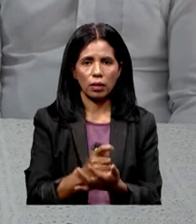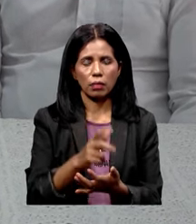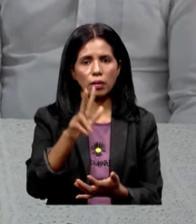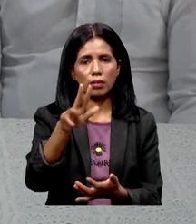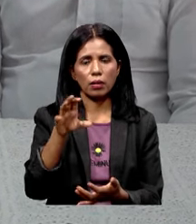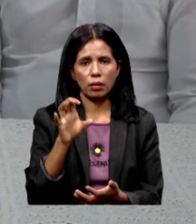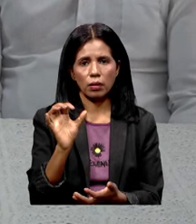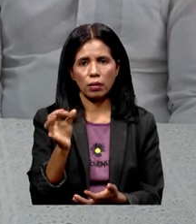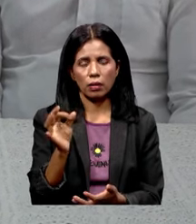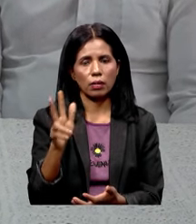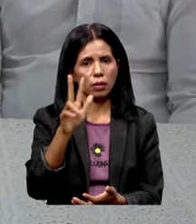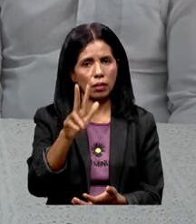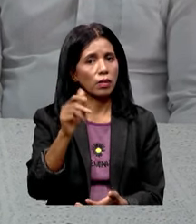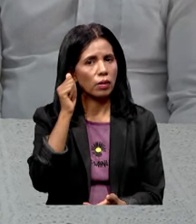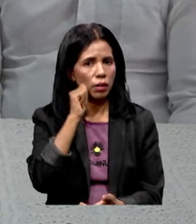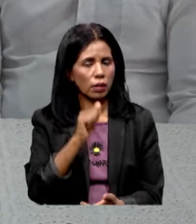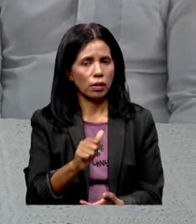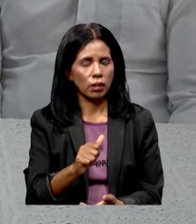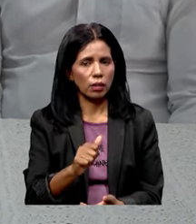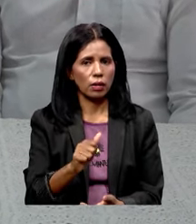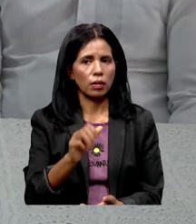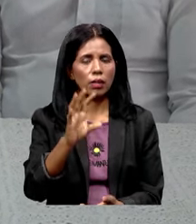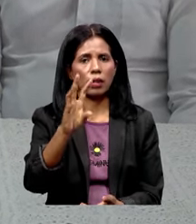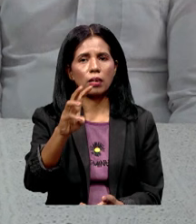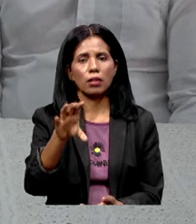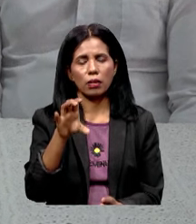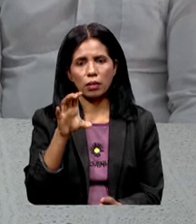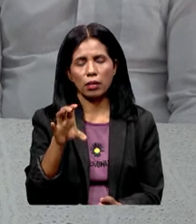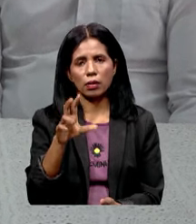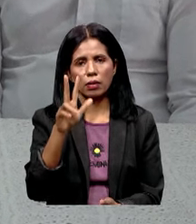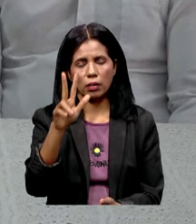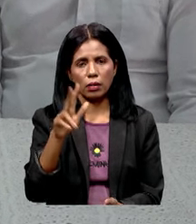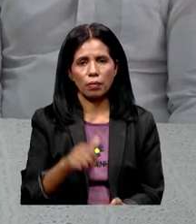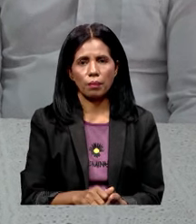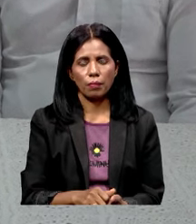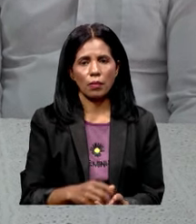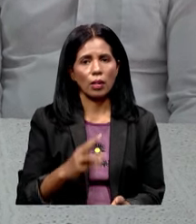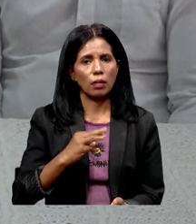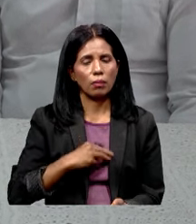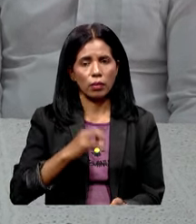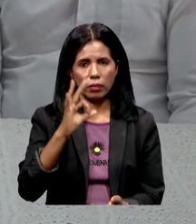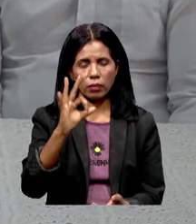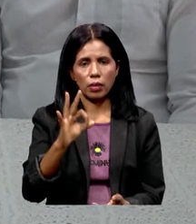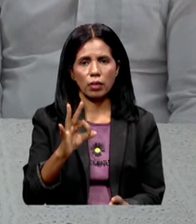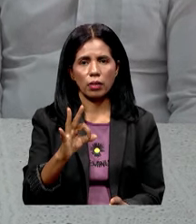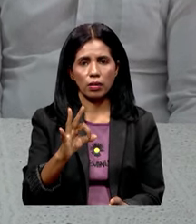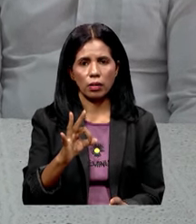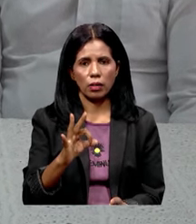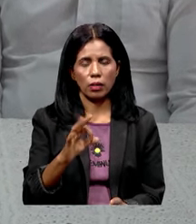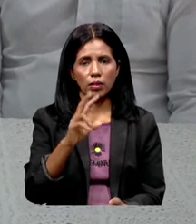1.393 feto 703. Manufahi total